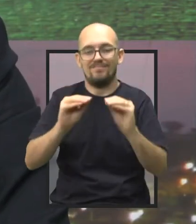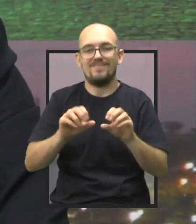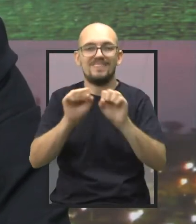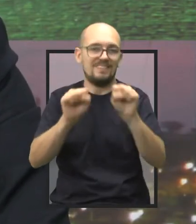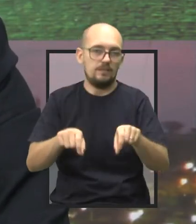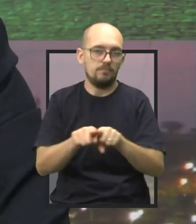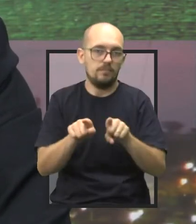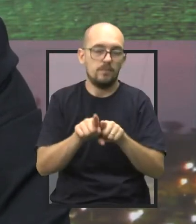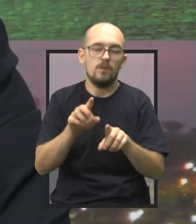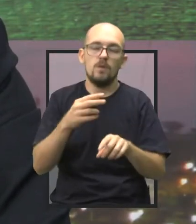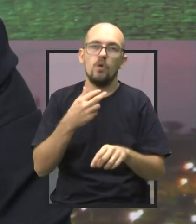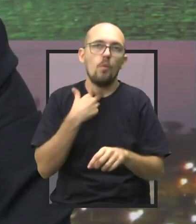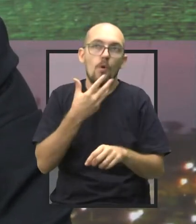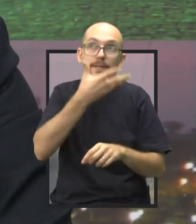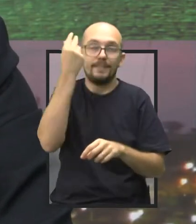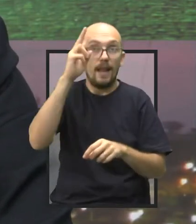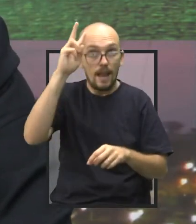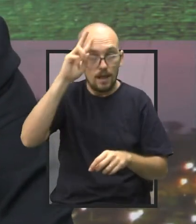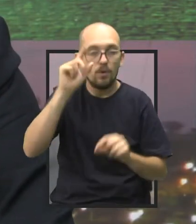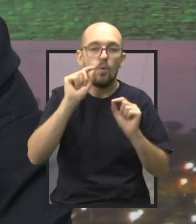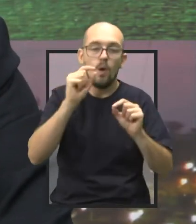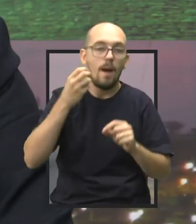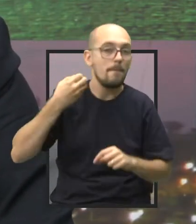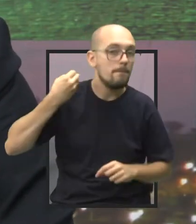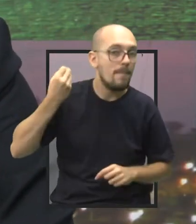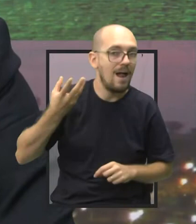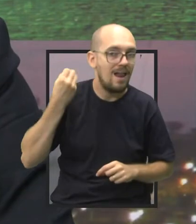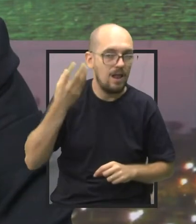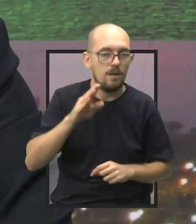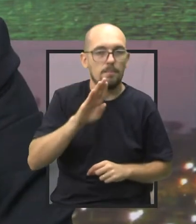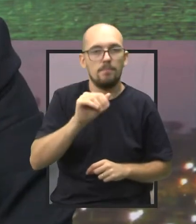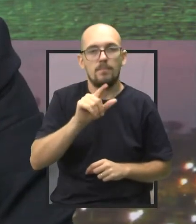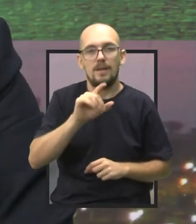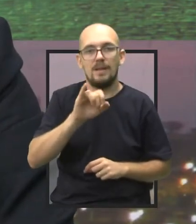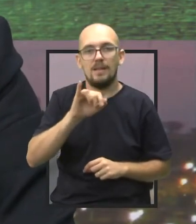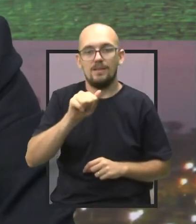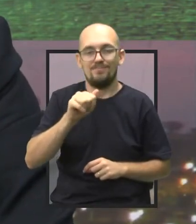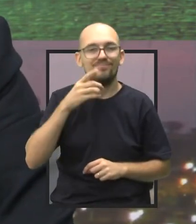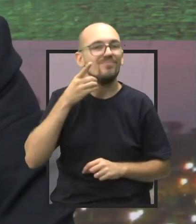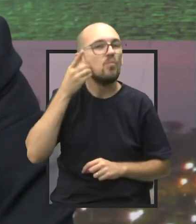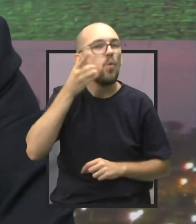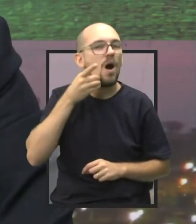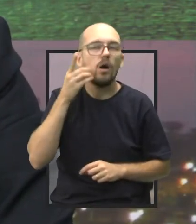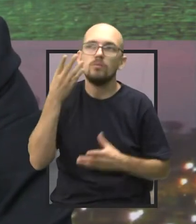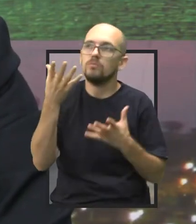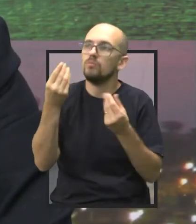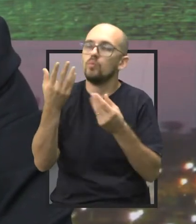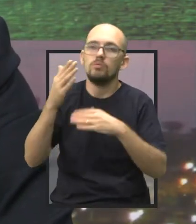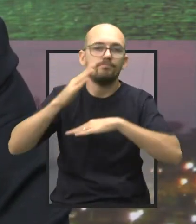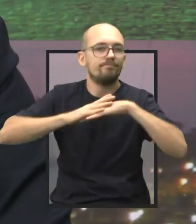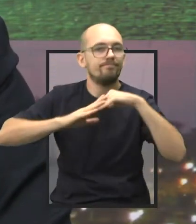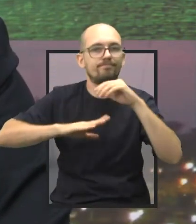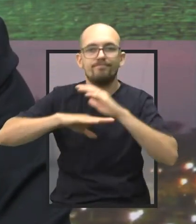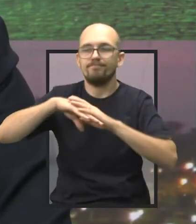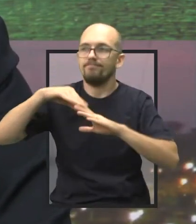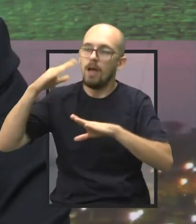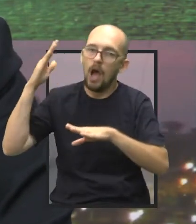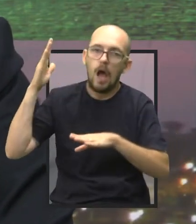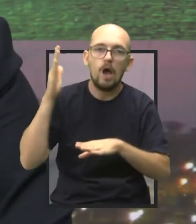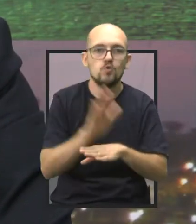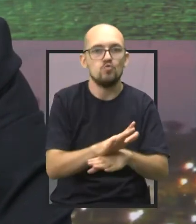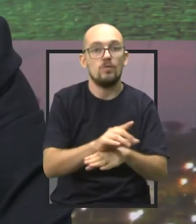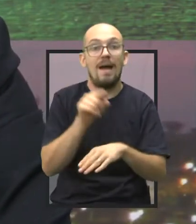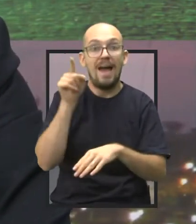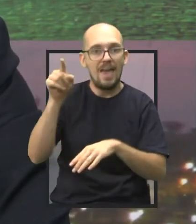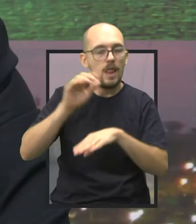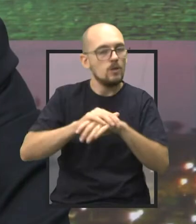deu toda a ajuda, toda a mão, né? Pegou a nossa mão e levou